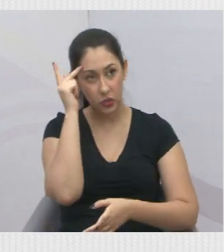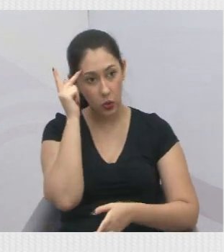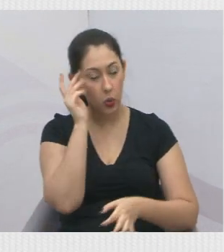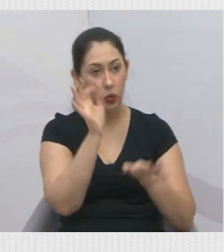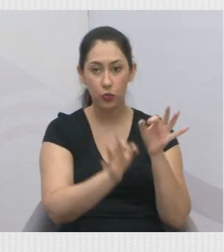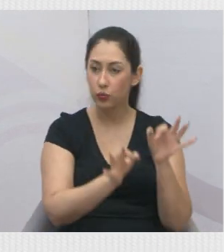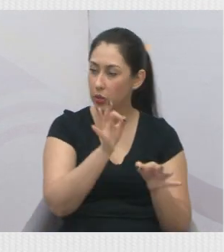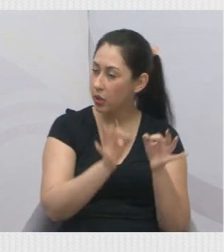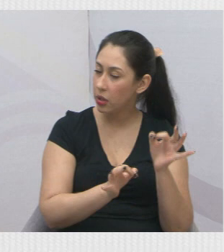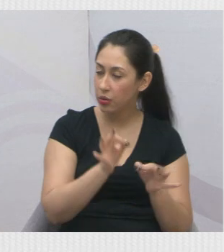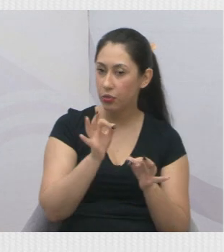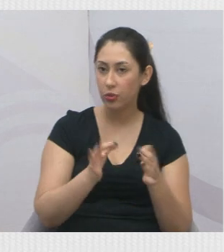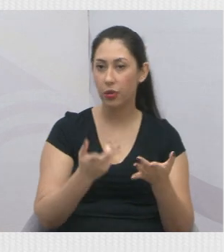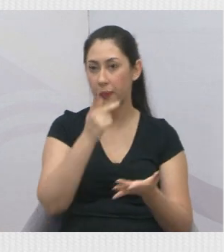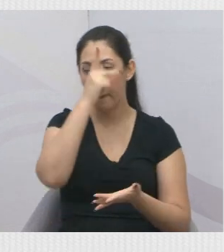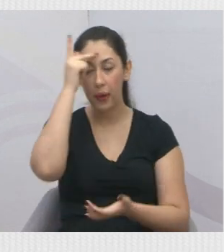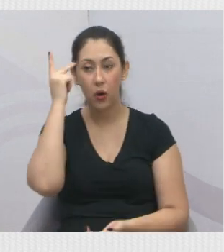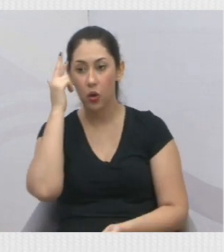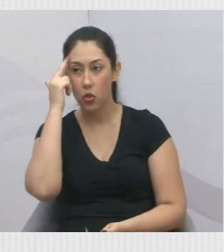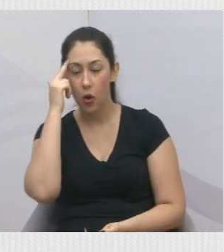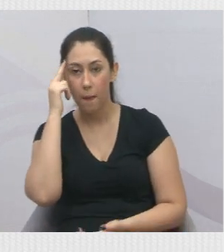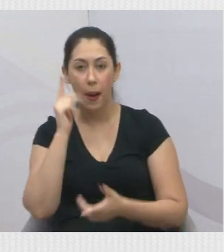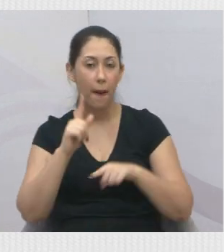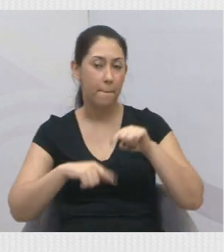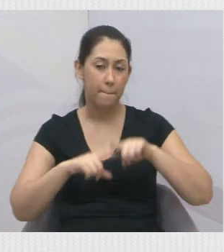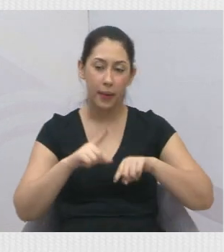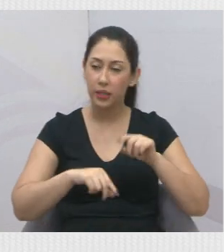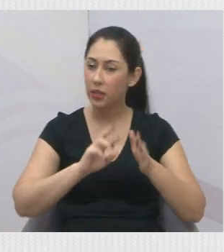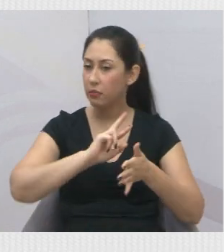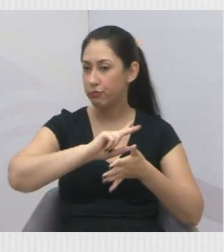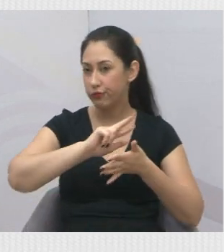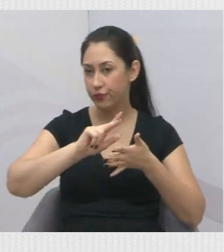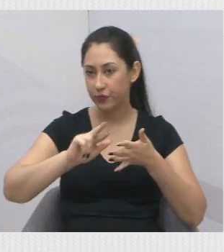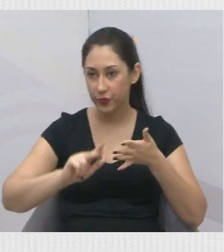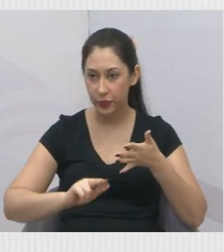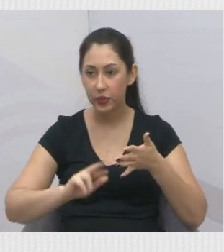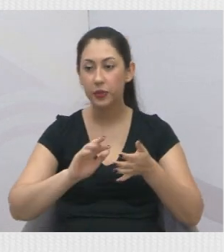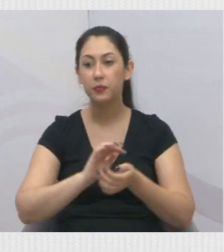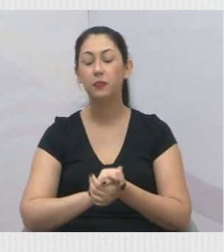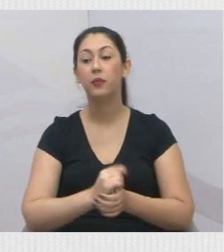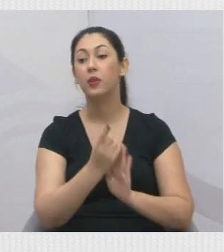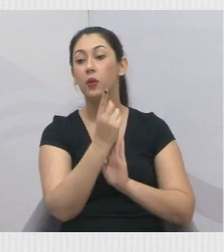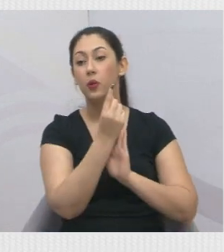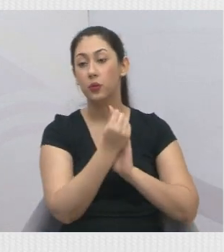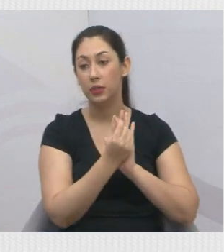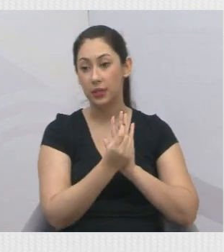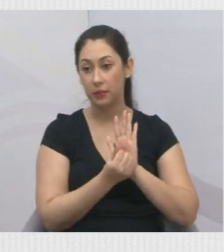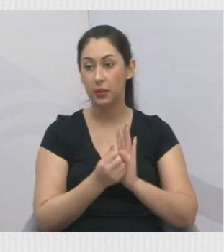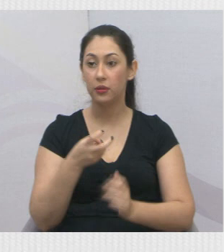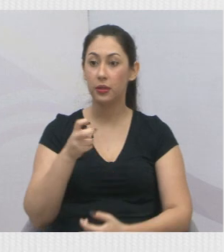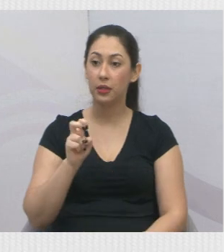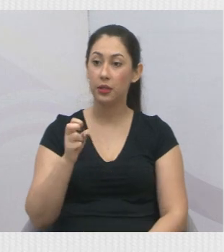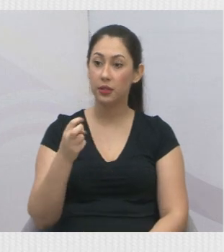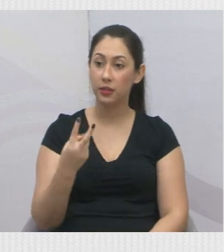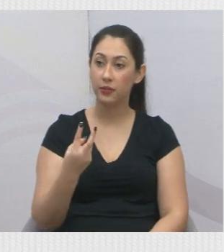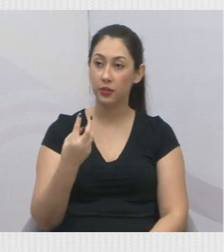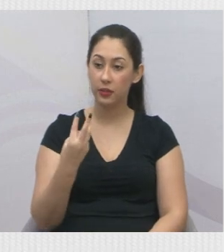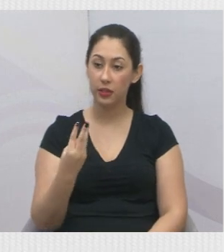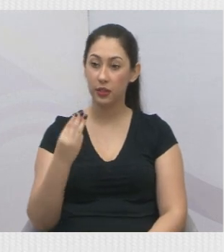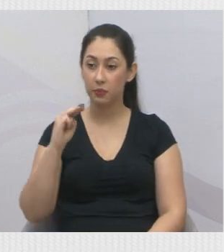física, material de consumo, entre outros, dentro da municipalidade, meta prevista por essa casa